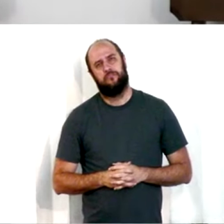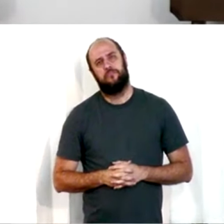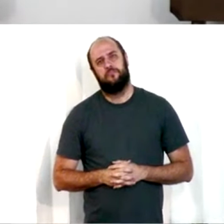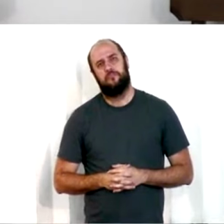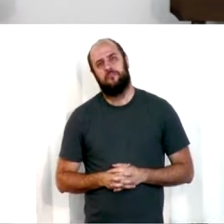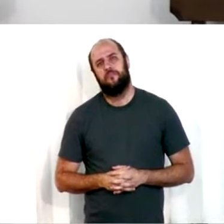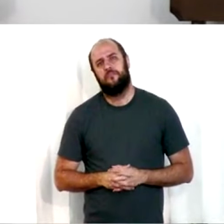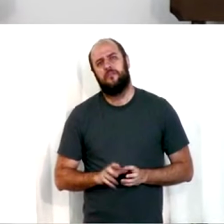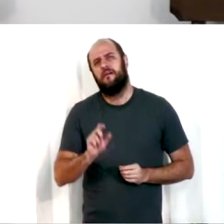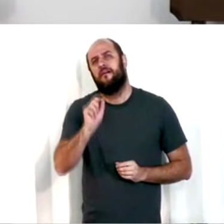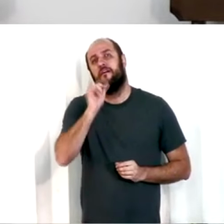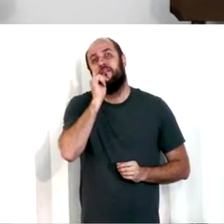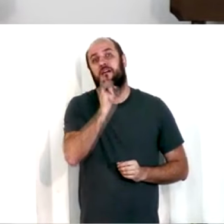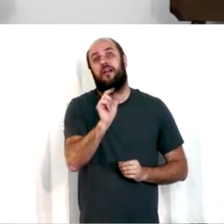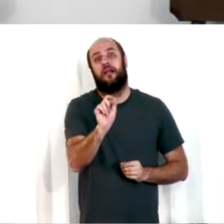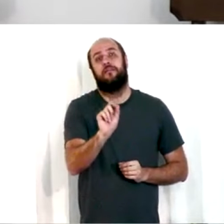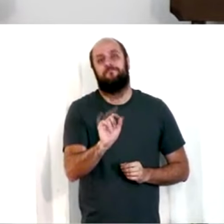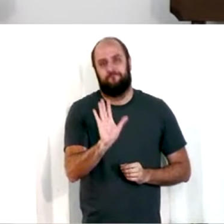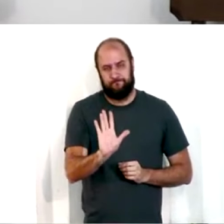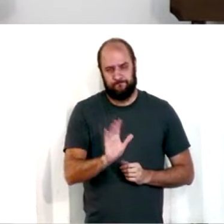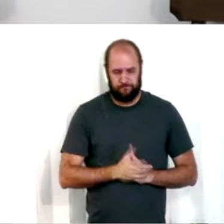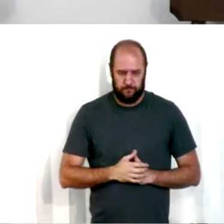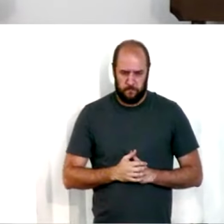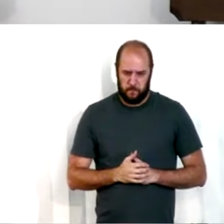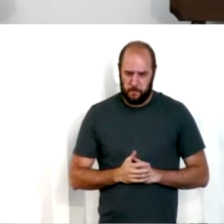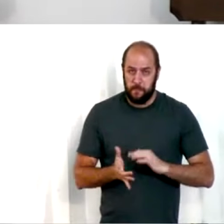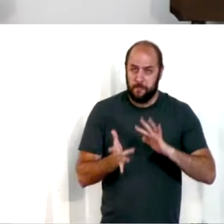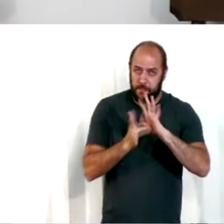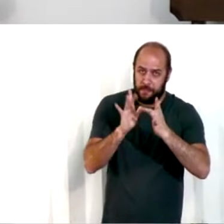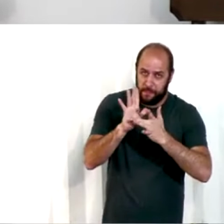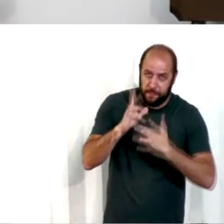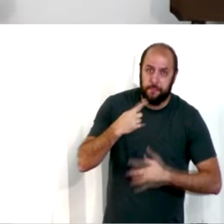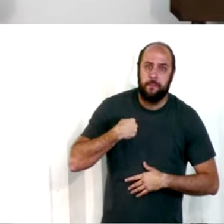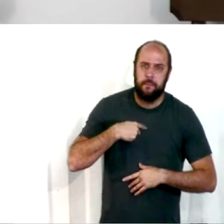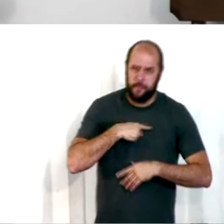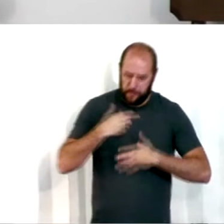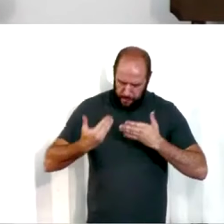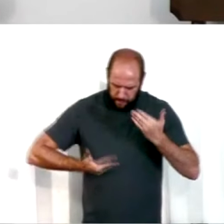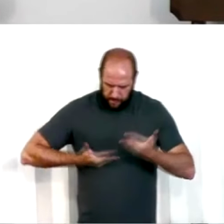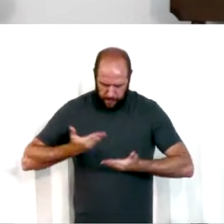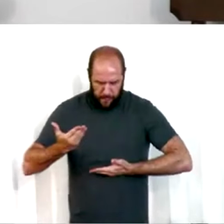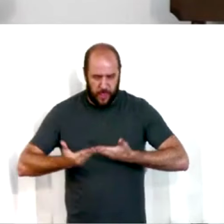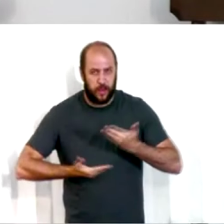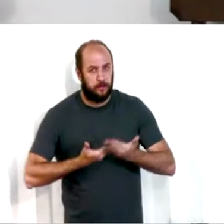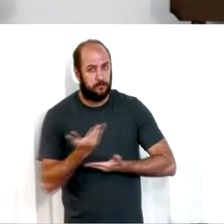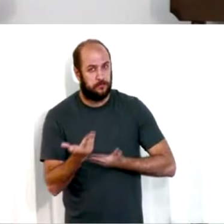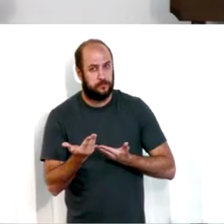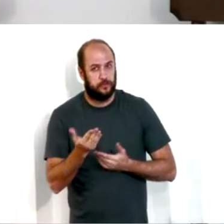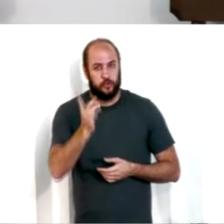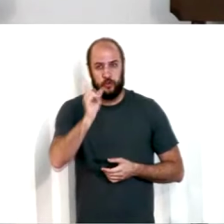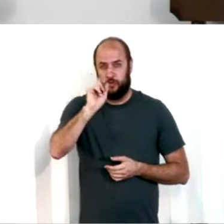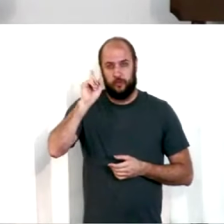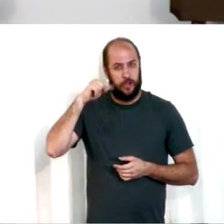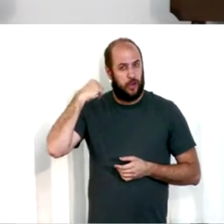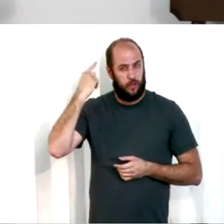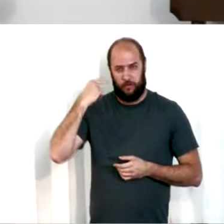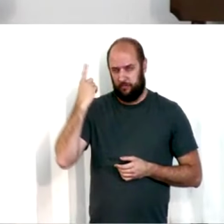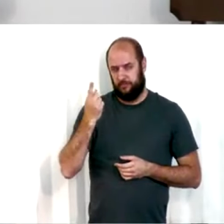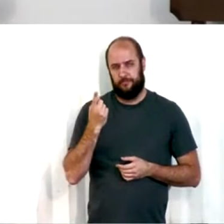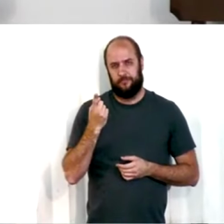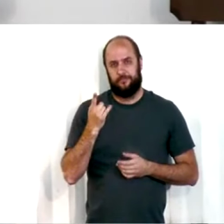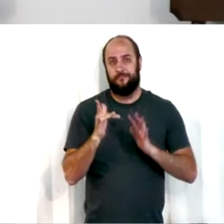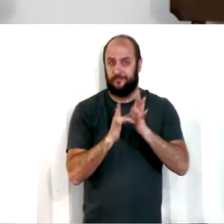O que Paulo está dizendo aqui é o seguinte: o Cristo que nós servimos não é o louco de Lucas 12. O Cristo que